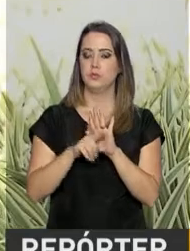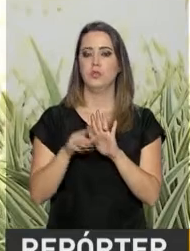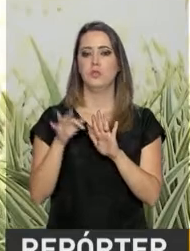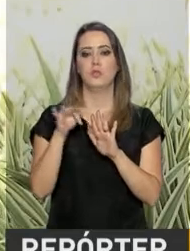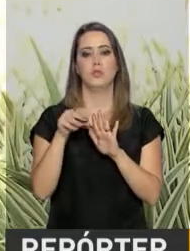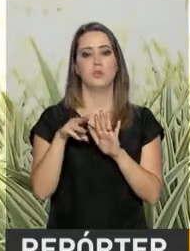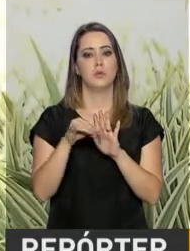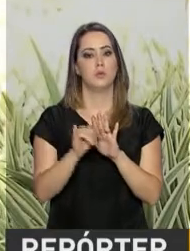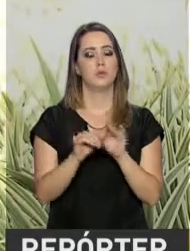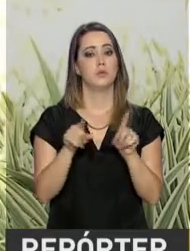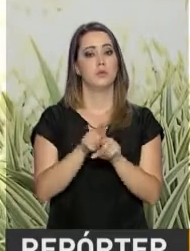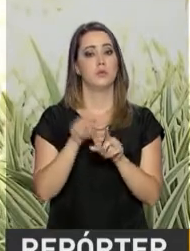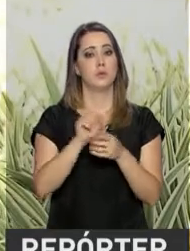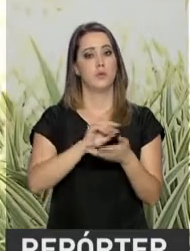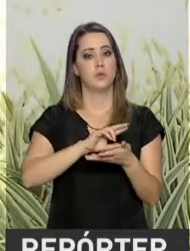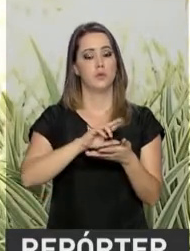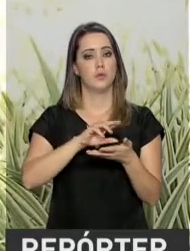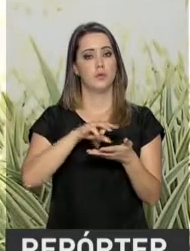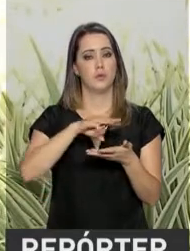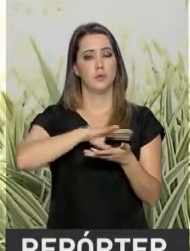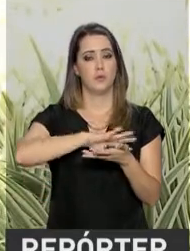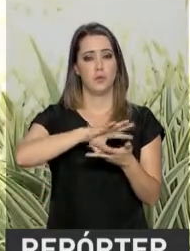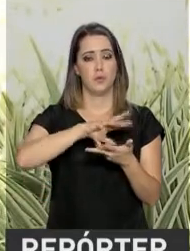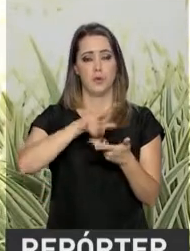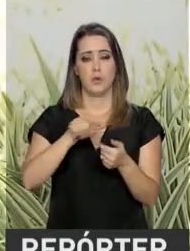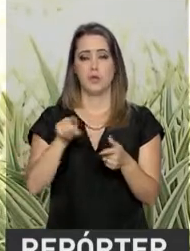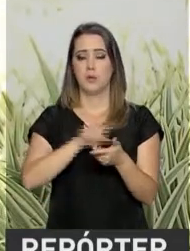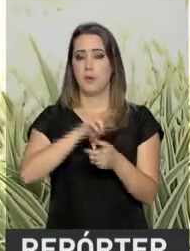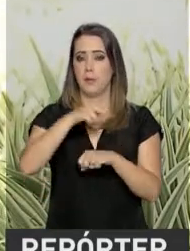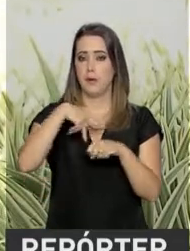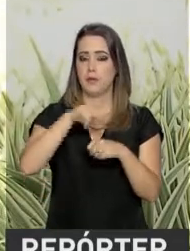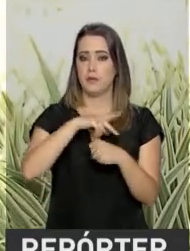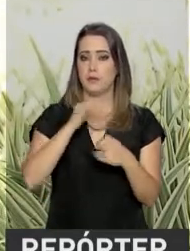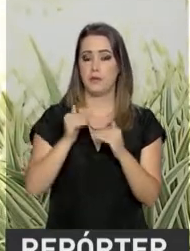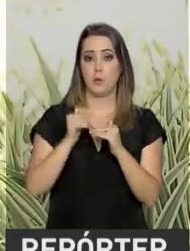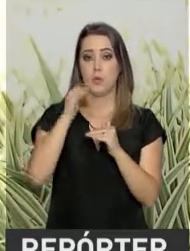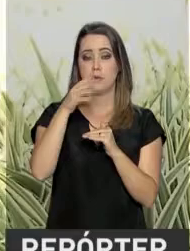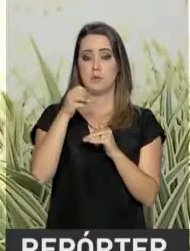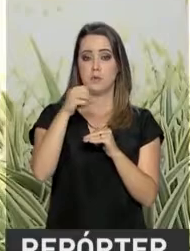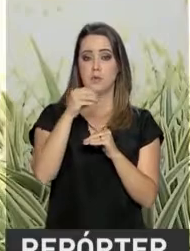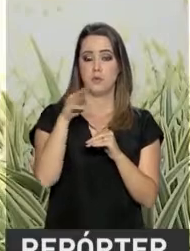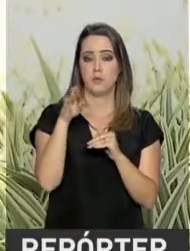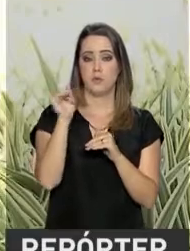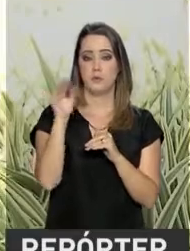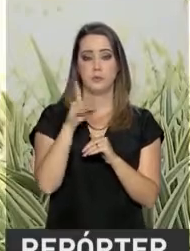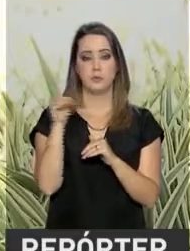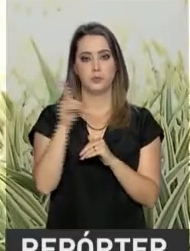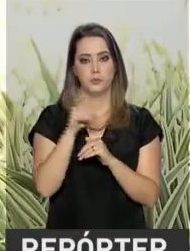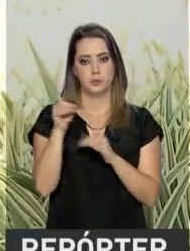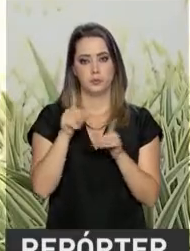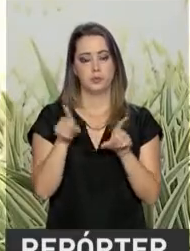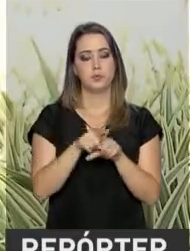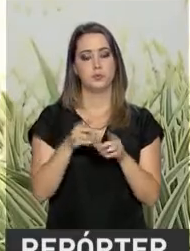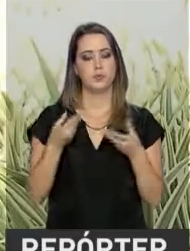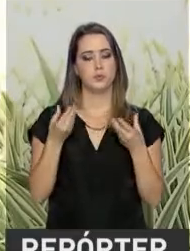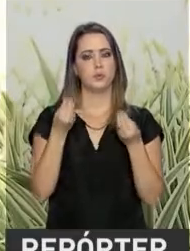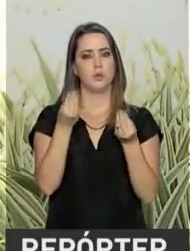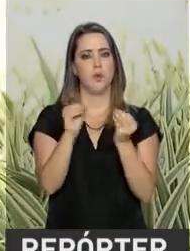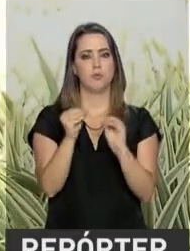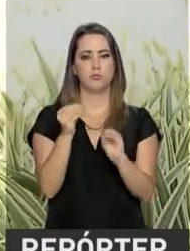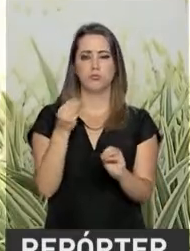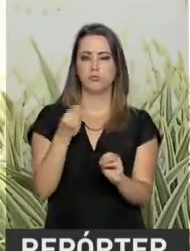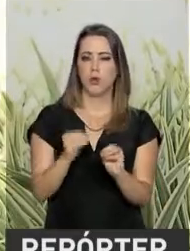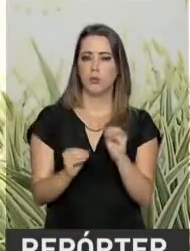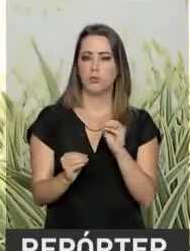internacional e nações com o produto interno bruto acima de 90 bilhões de dólares também estão na lista todos os